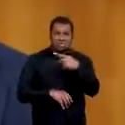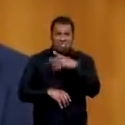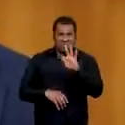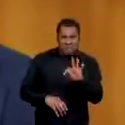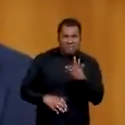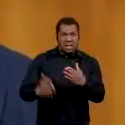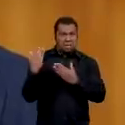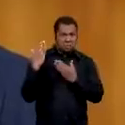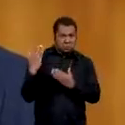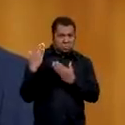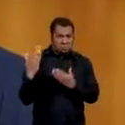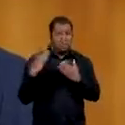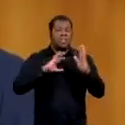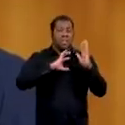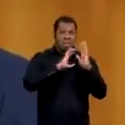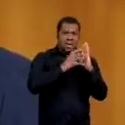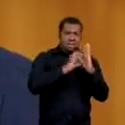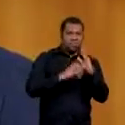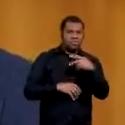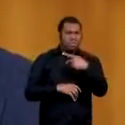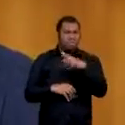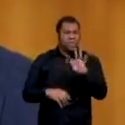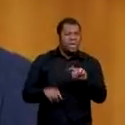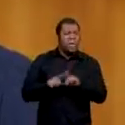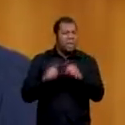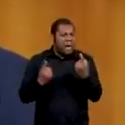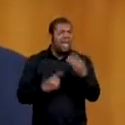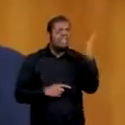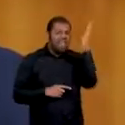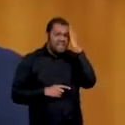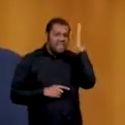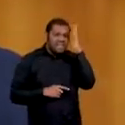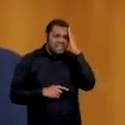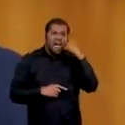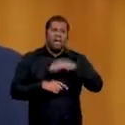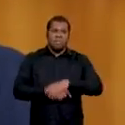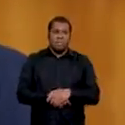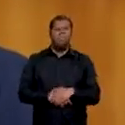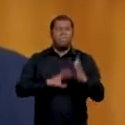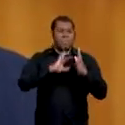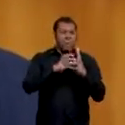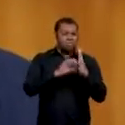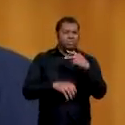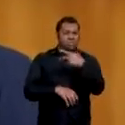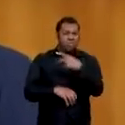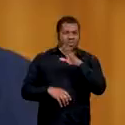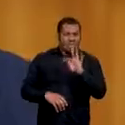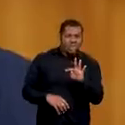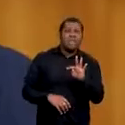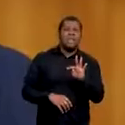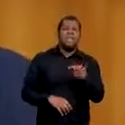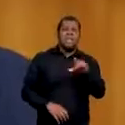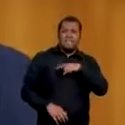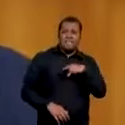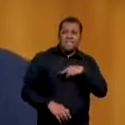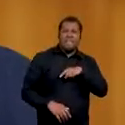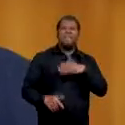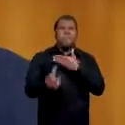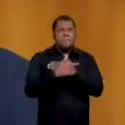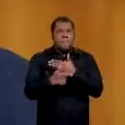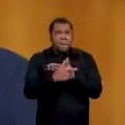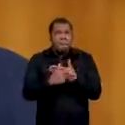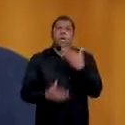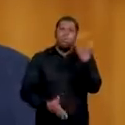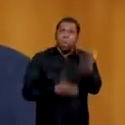sabe que nós tratamos com seriedade as coisas que nós assumimos publicamente. E cuidar desse povo é a nossa